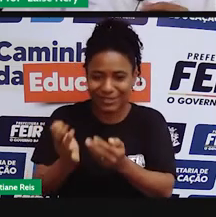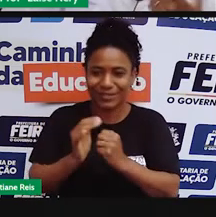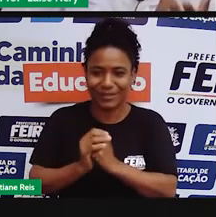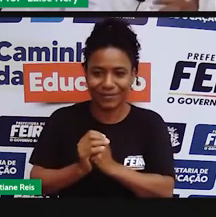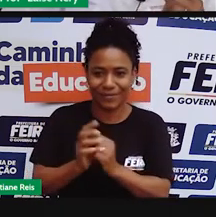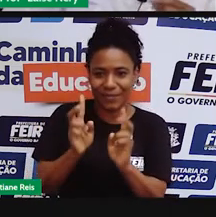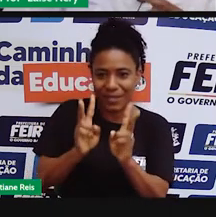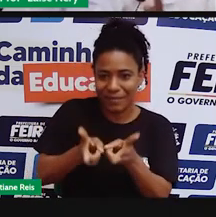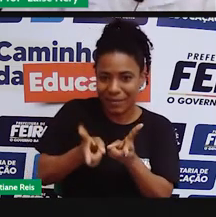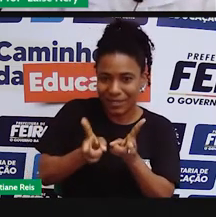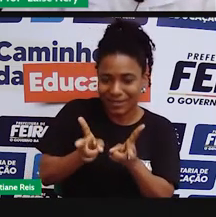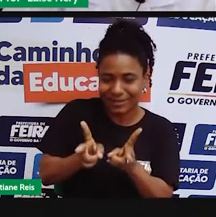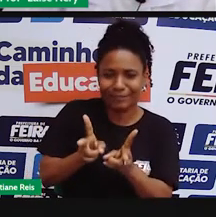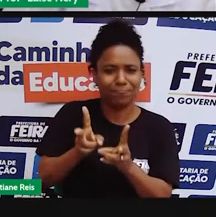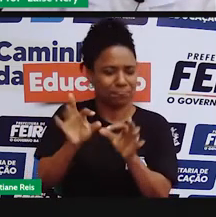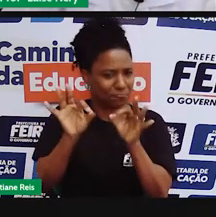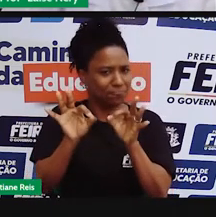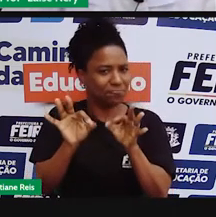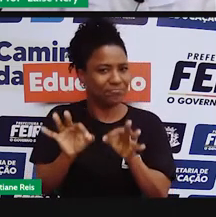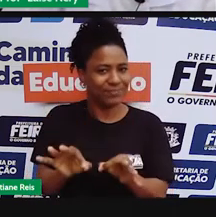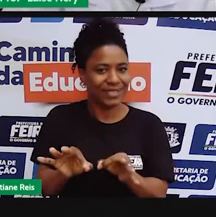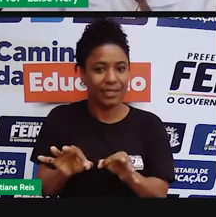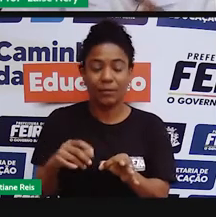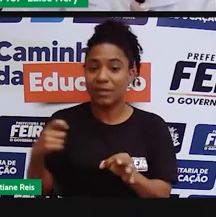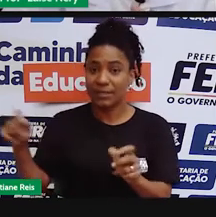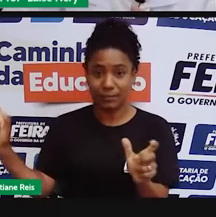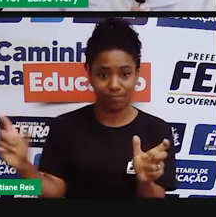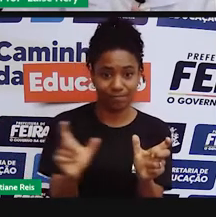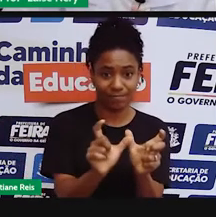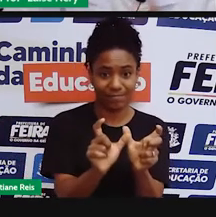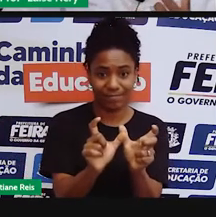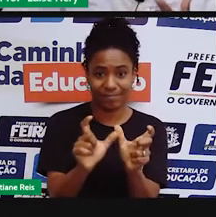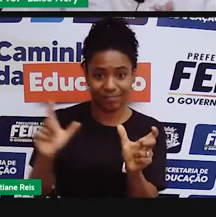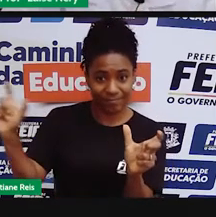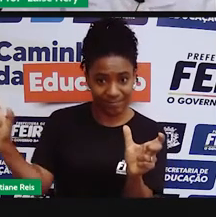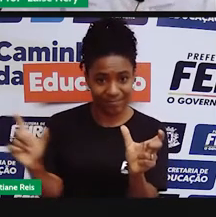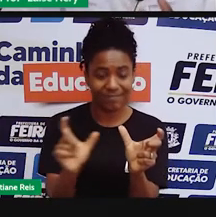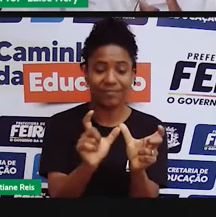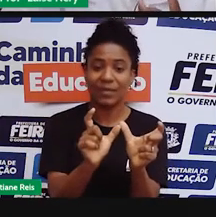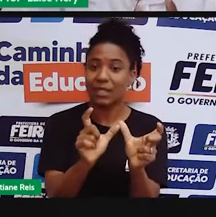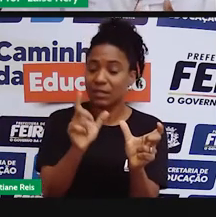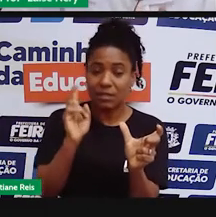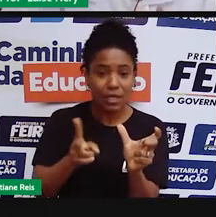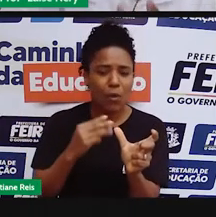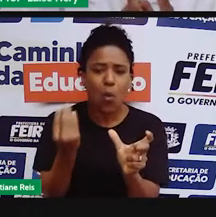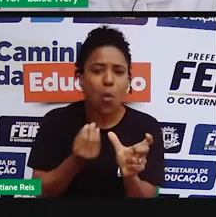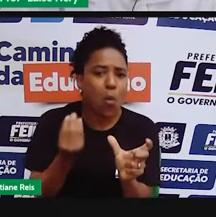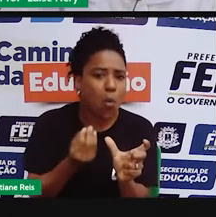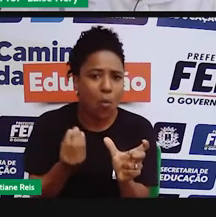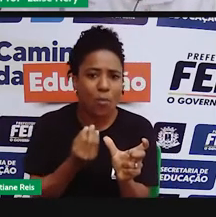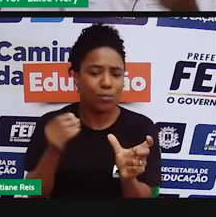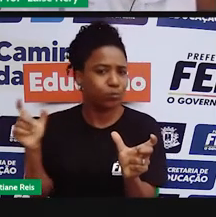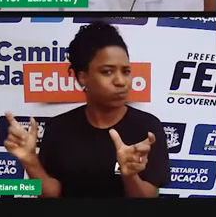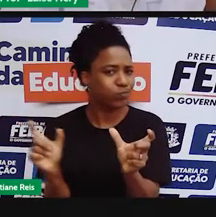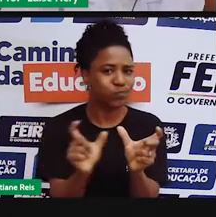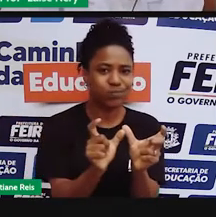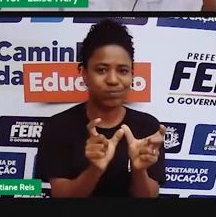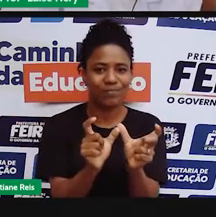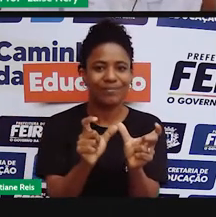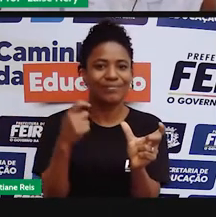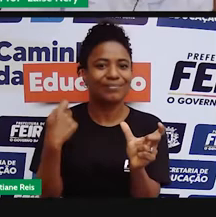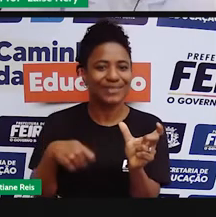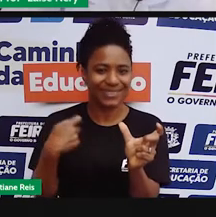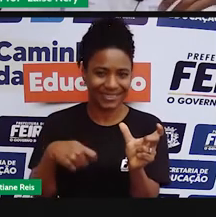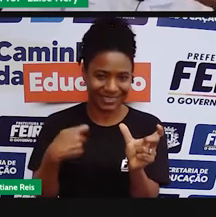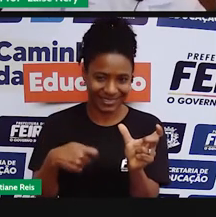permanecer correto, sempre precisa de um complemento, esses verbos de estado. A gente precisa dizer em que estado